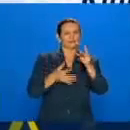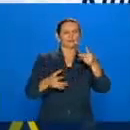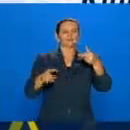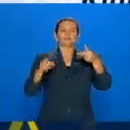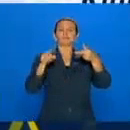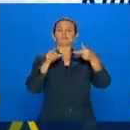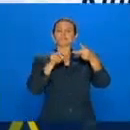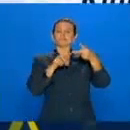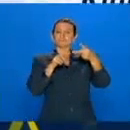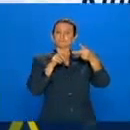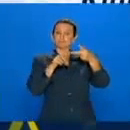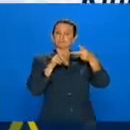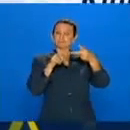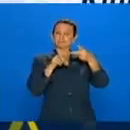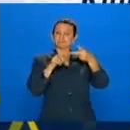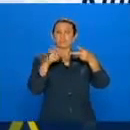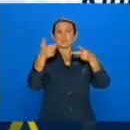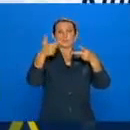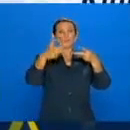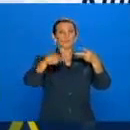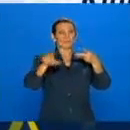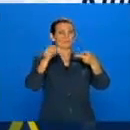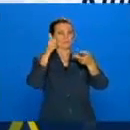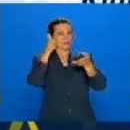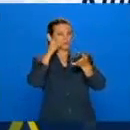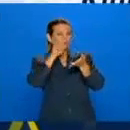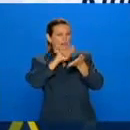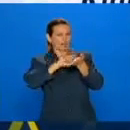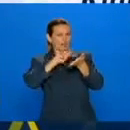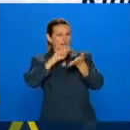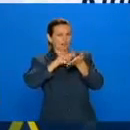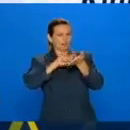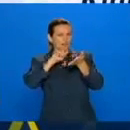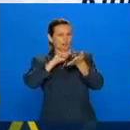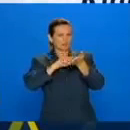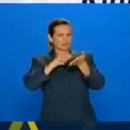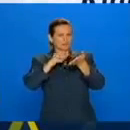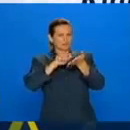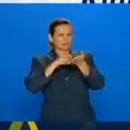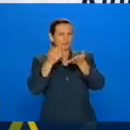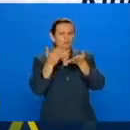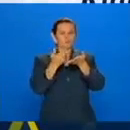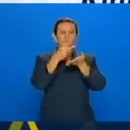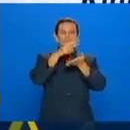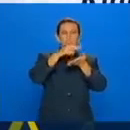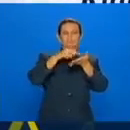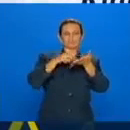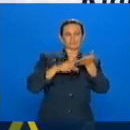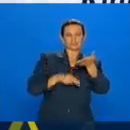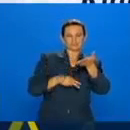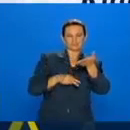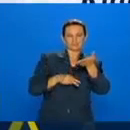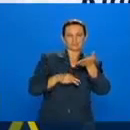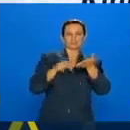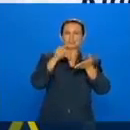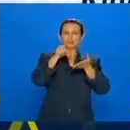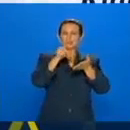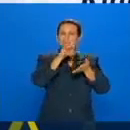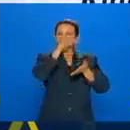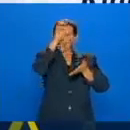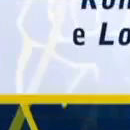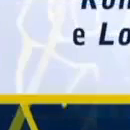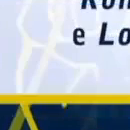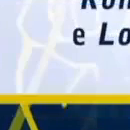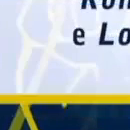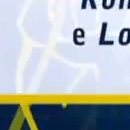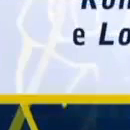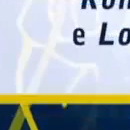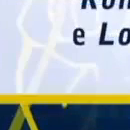a Ronice Miller Quadros, com um estudo a respeito da língua de sinais, estudos